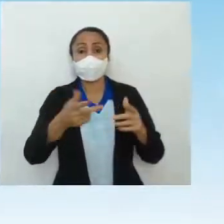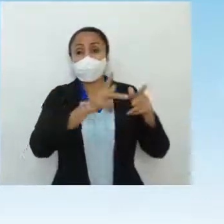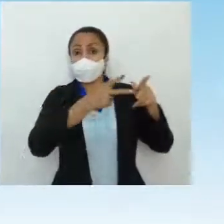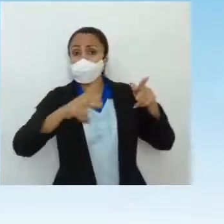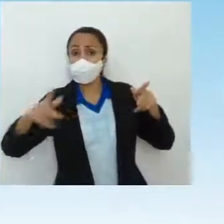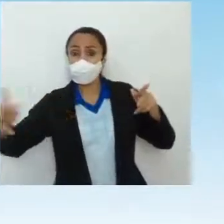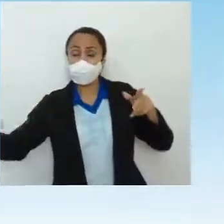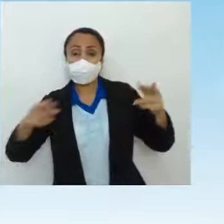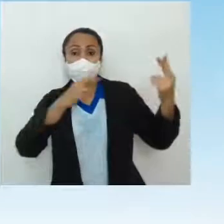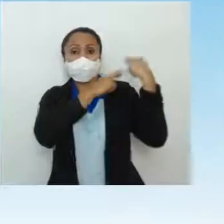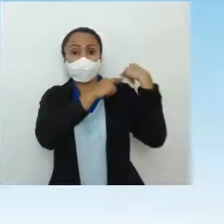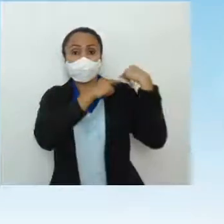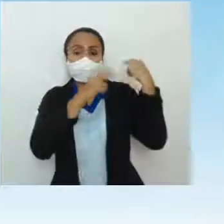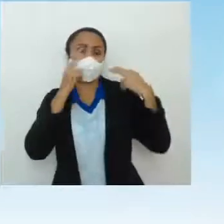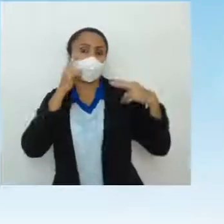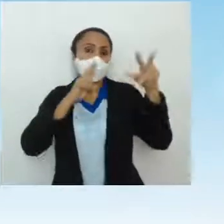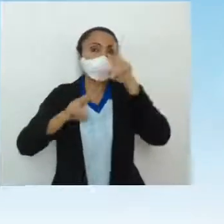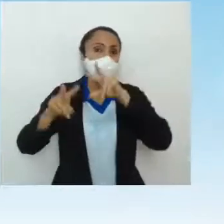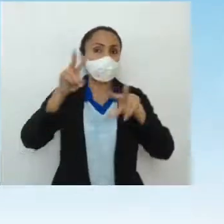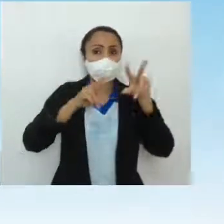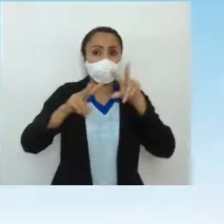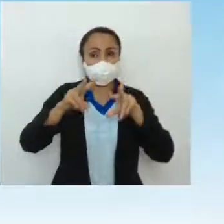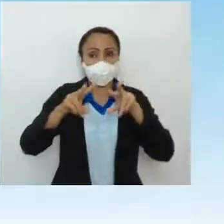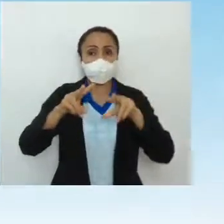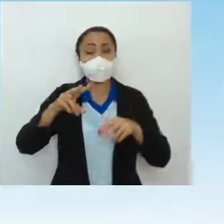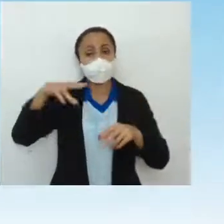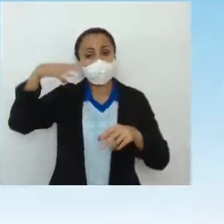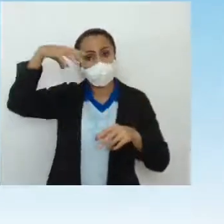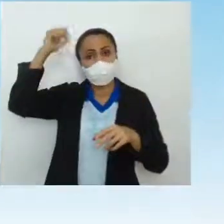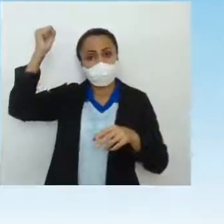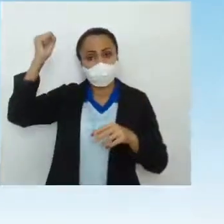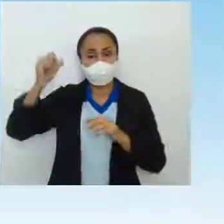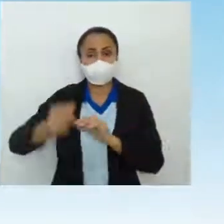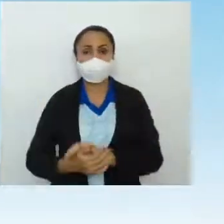visão monocromática no escuro, um